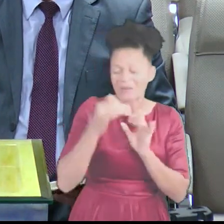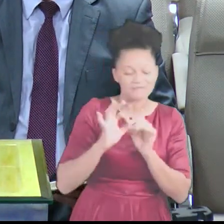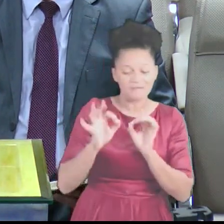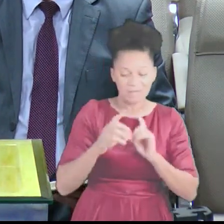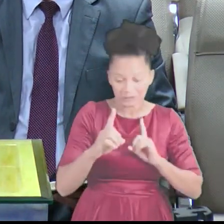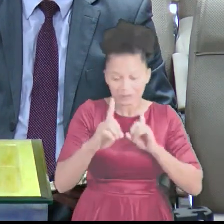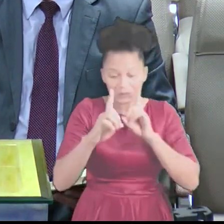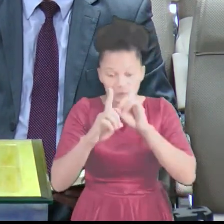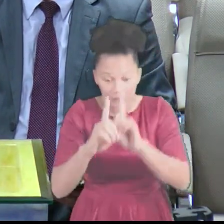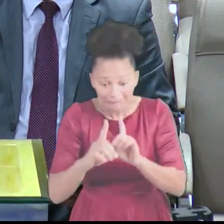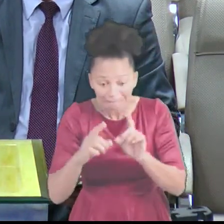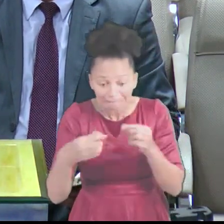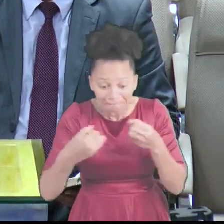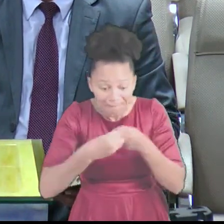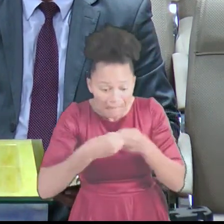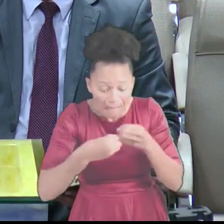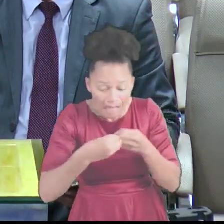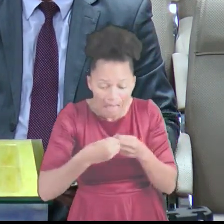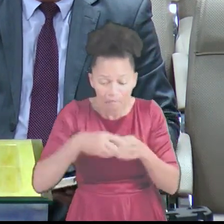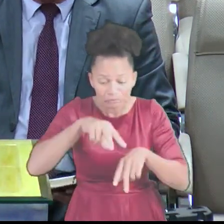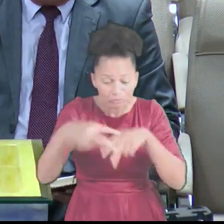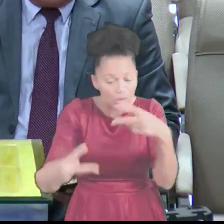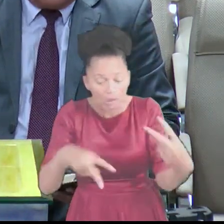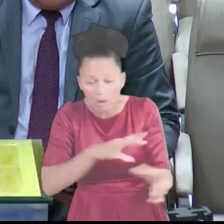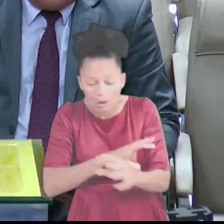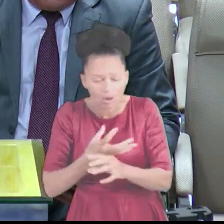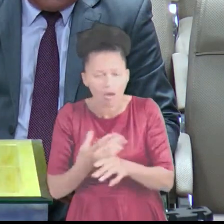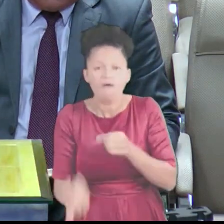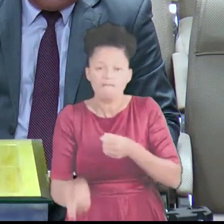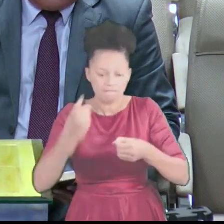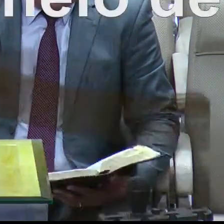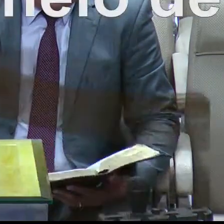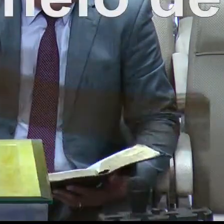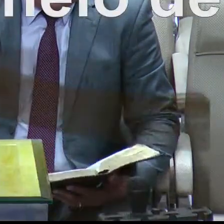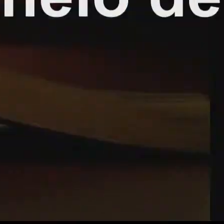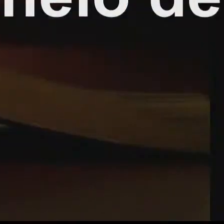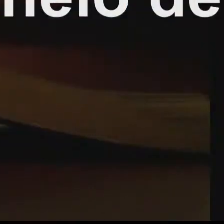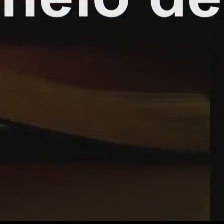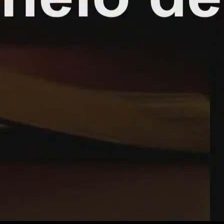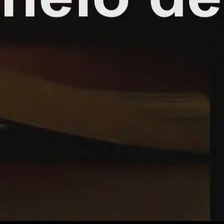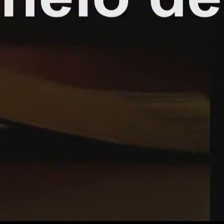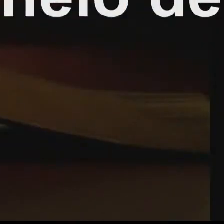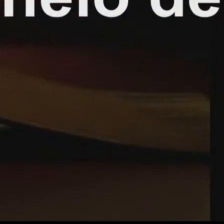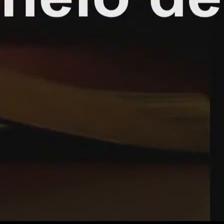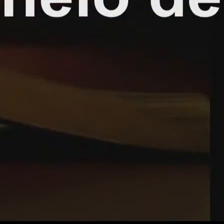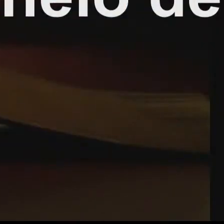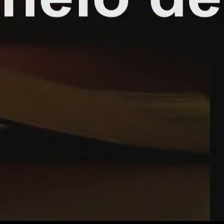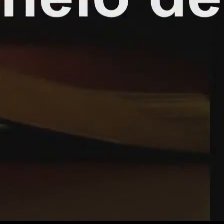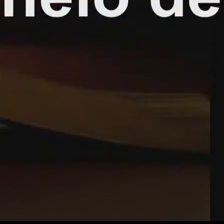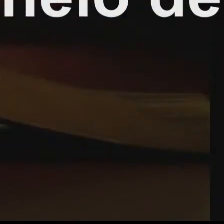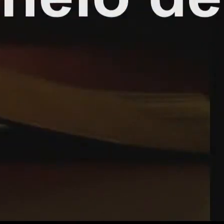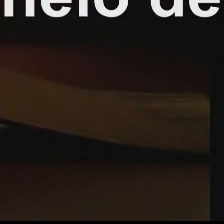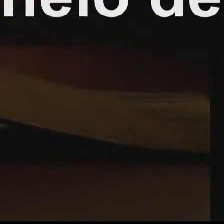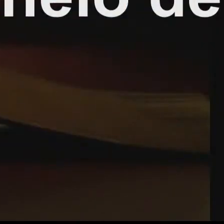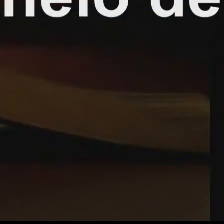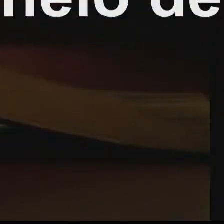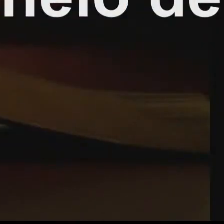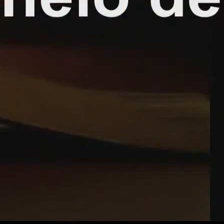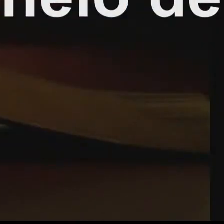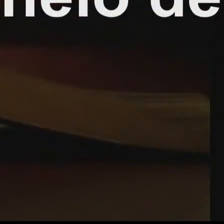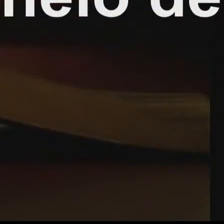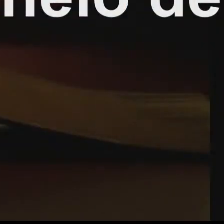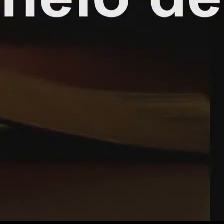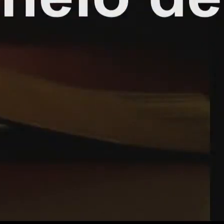E olha o que Ezequiel continua, olha o que ele diz, volta o versículo primeiro, por gentileza. Quando Deus o coloca no